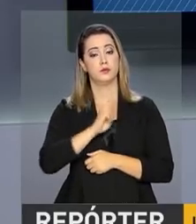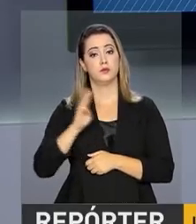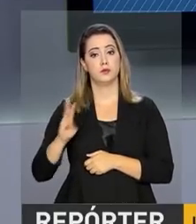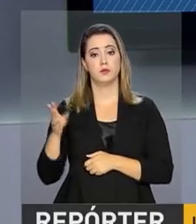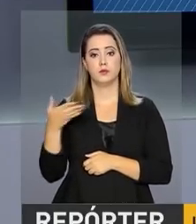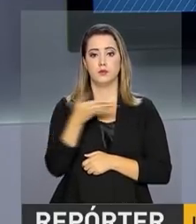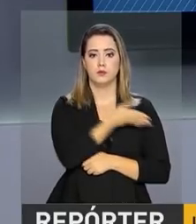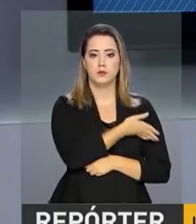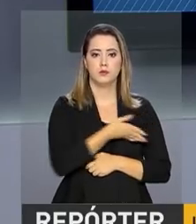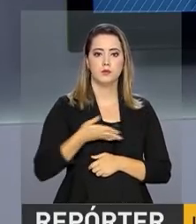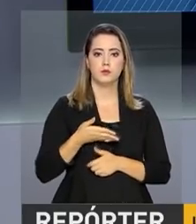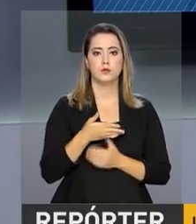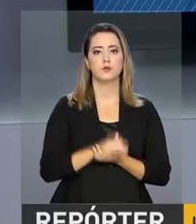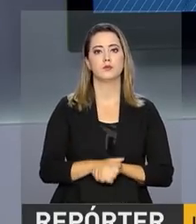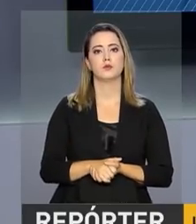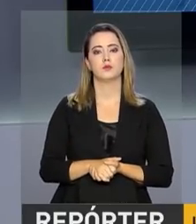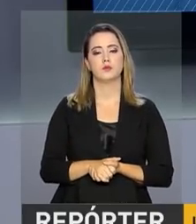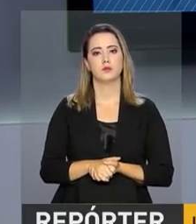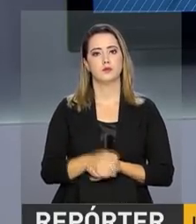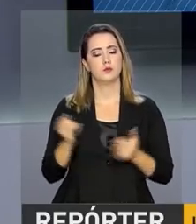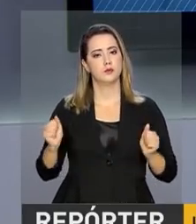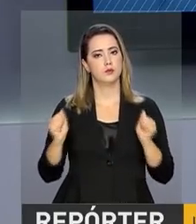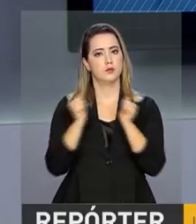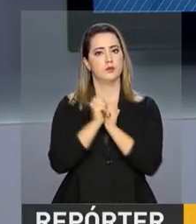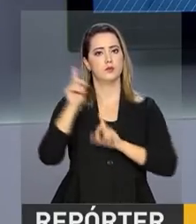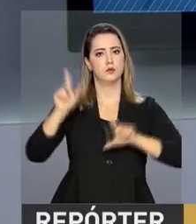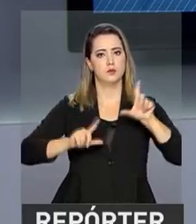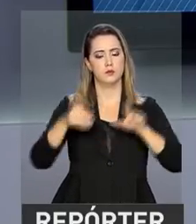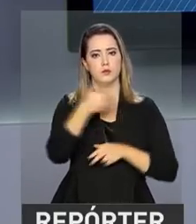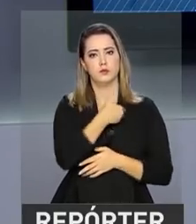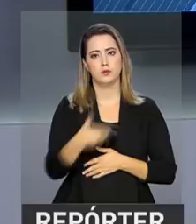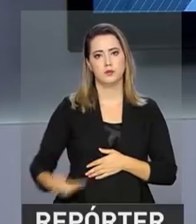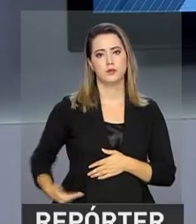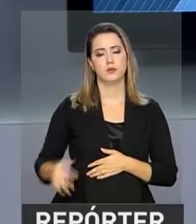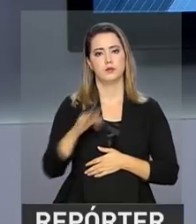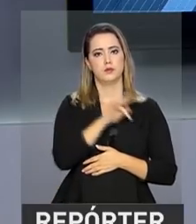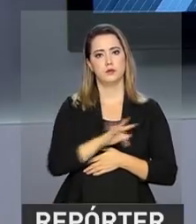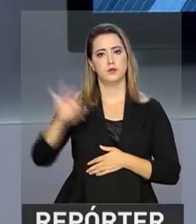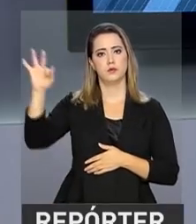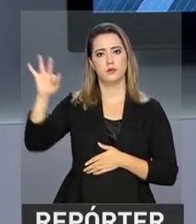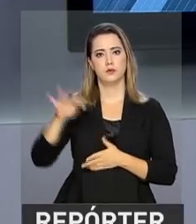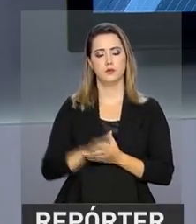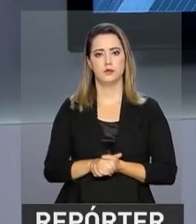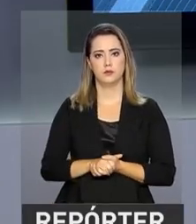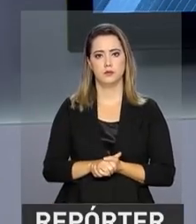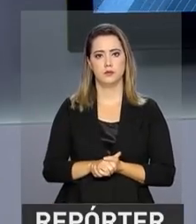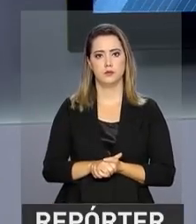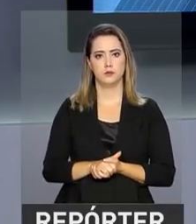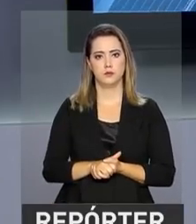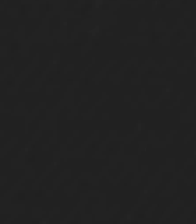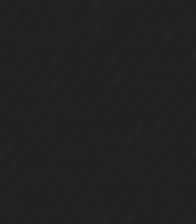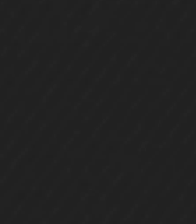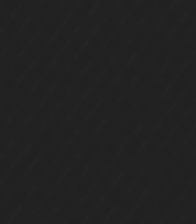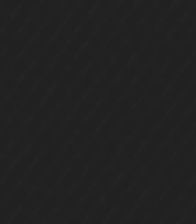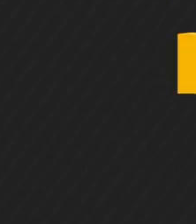está na página da nbb na internet continue com a gente aqui na nbr a tv do governo federal